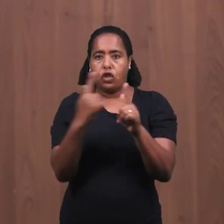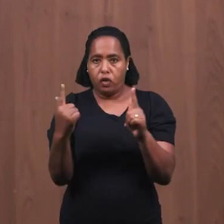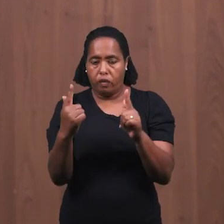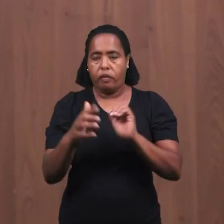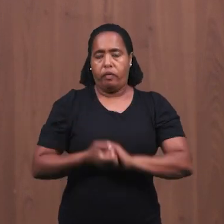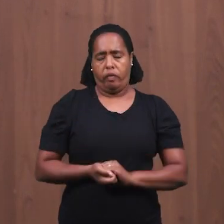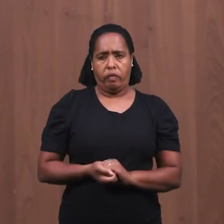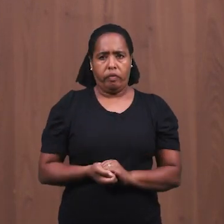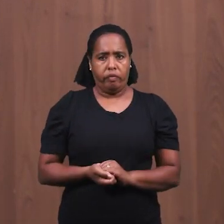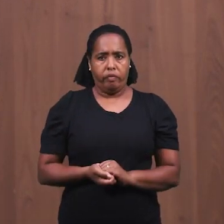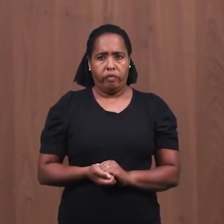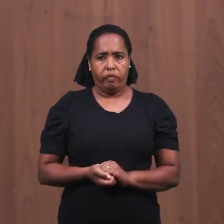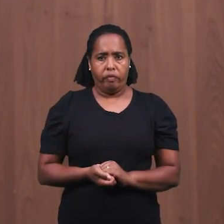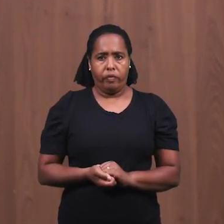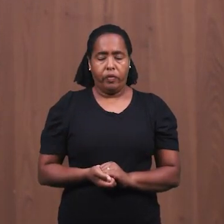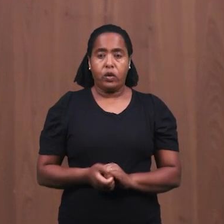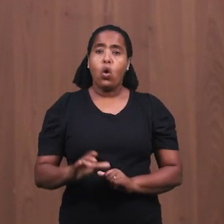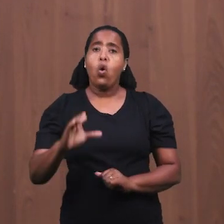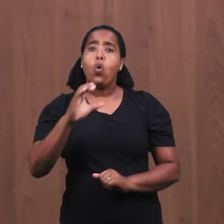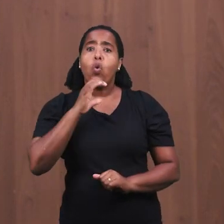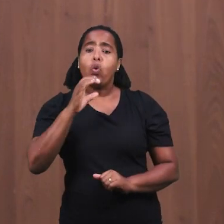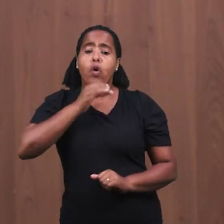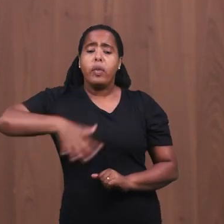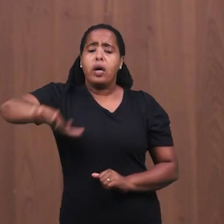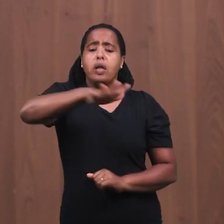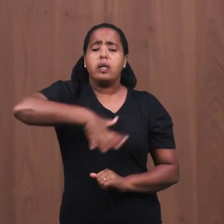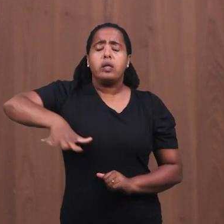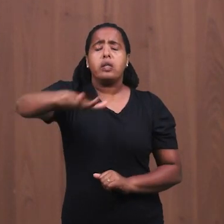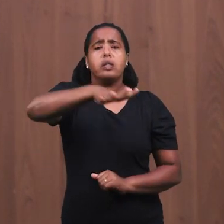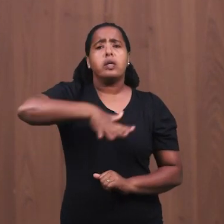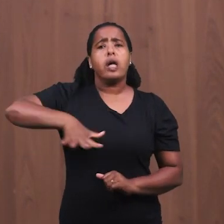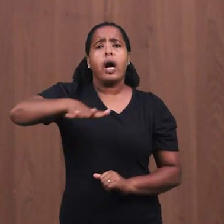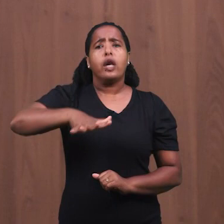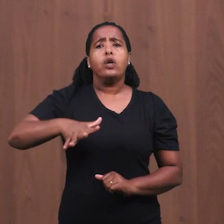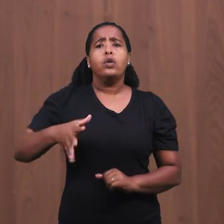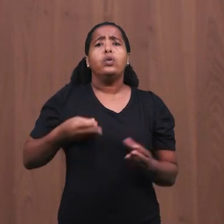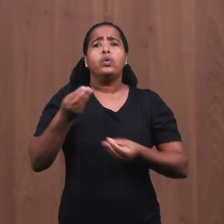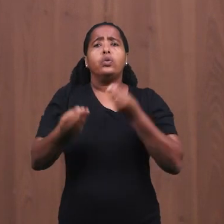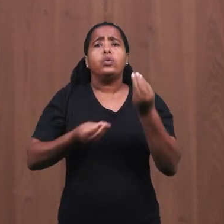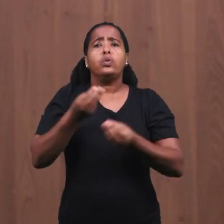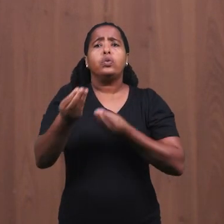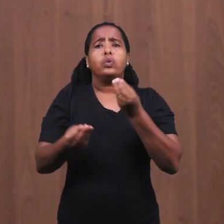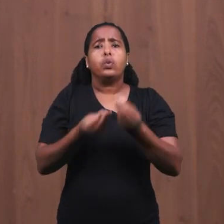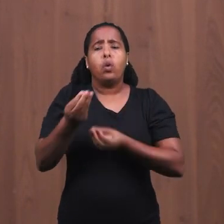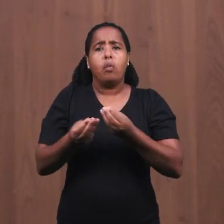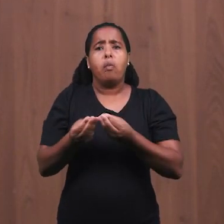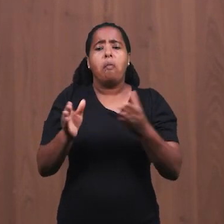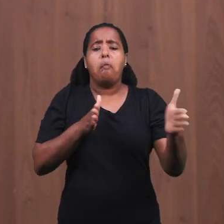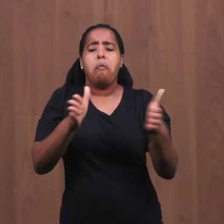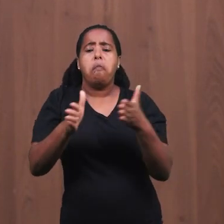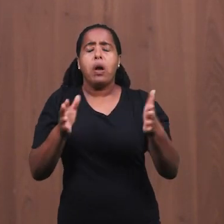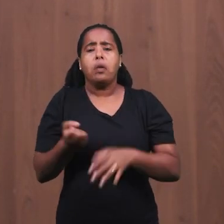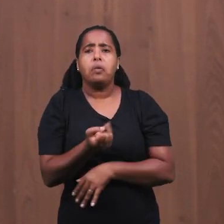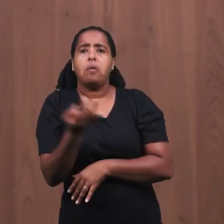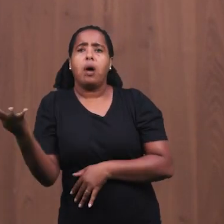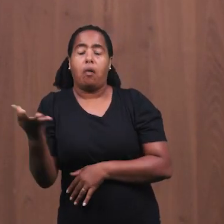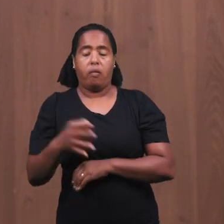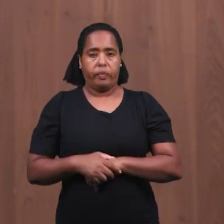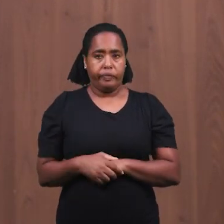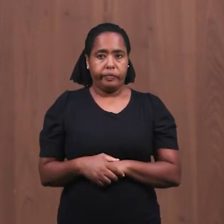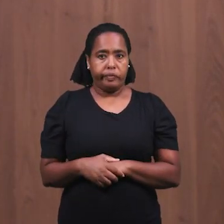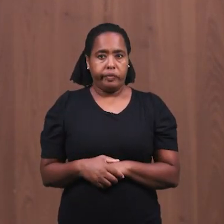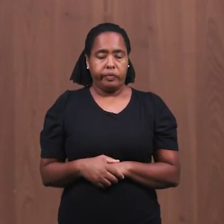geografia. E os conhecimentos dessas áreas serão avaliados de que modo? Em quanto tempo?